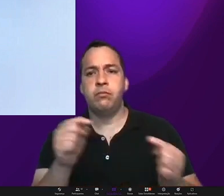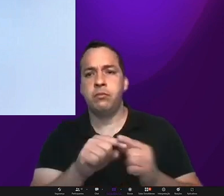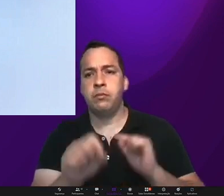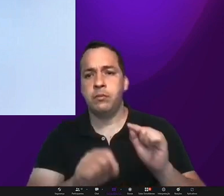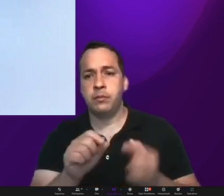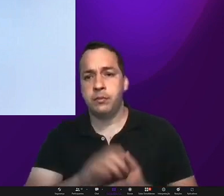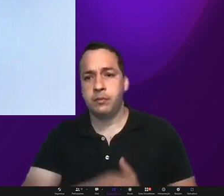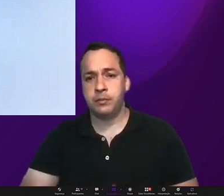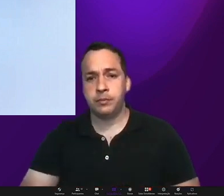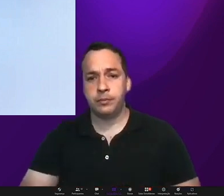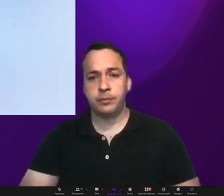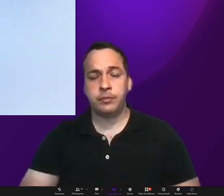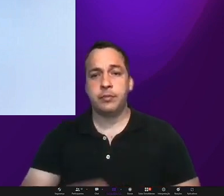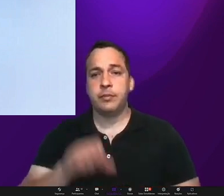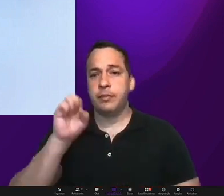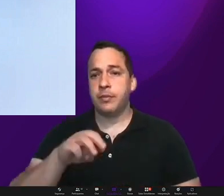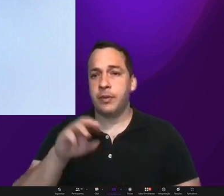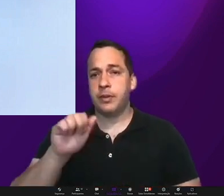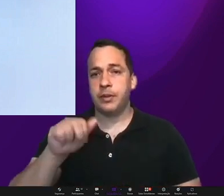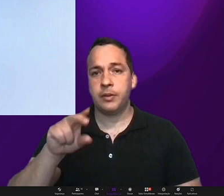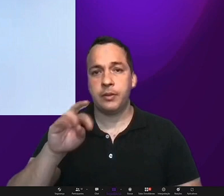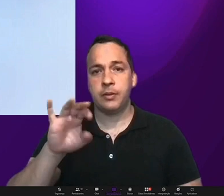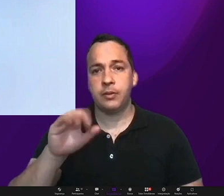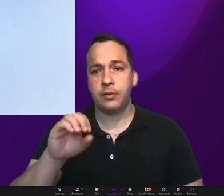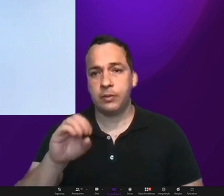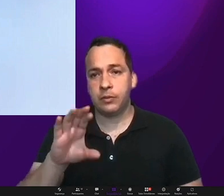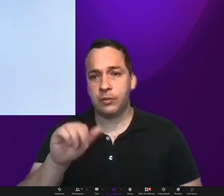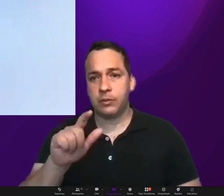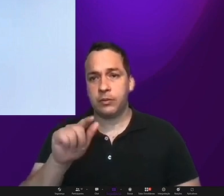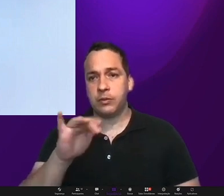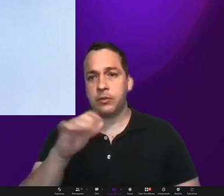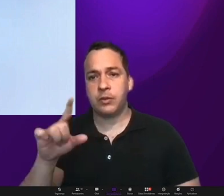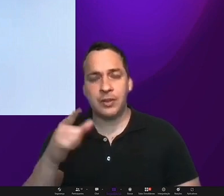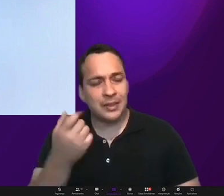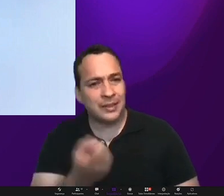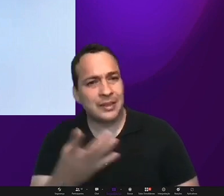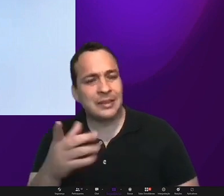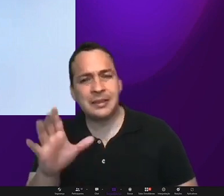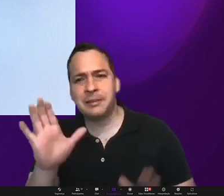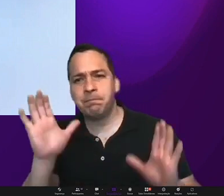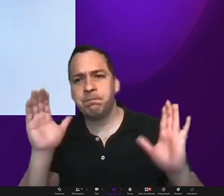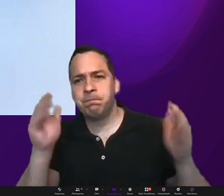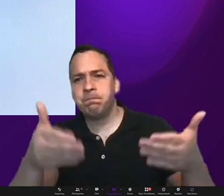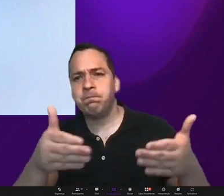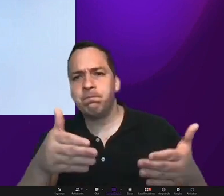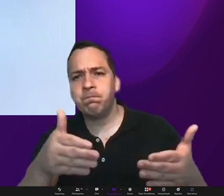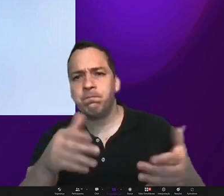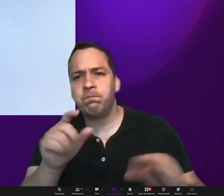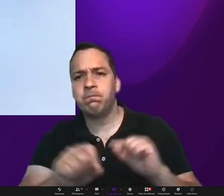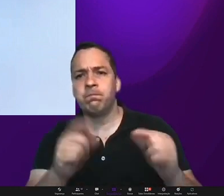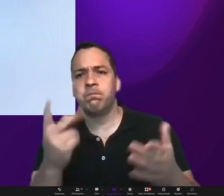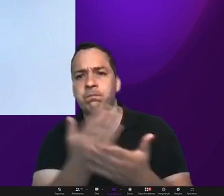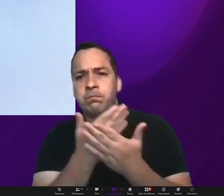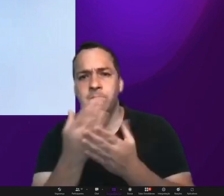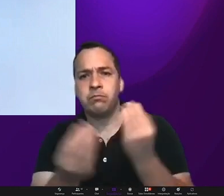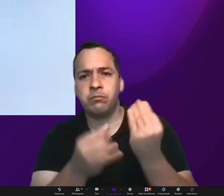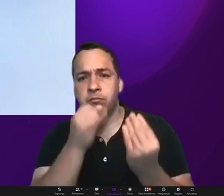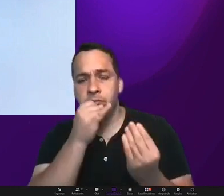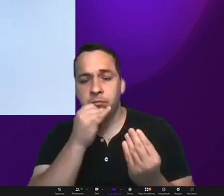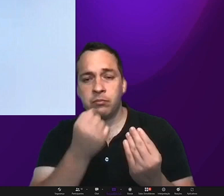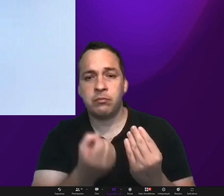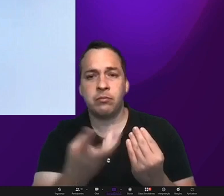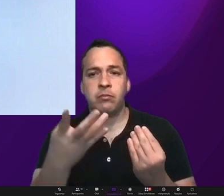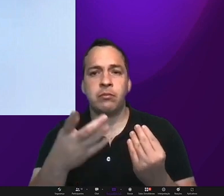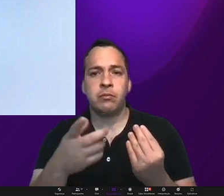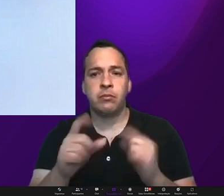sem anticoagulação. Quer dizer, a não ser em situações muito específicas de distúrbio da crase ou de